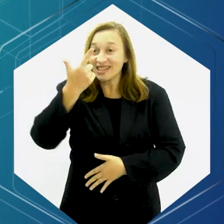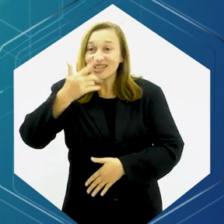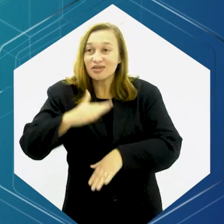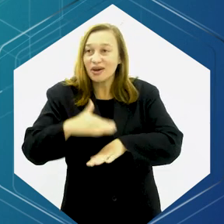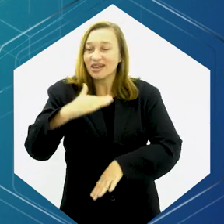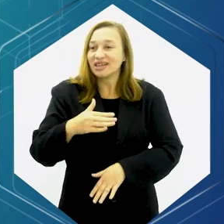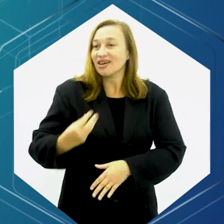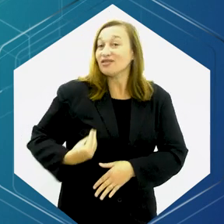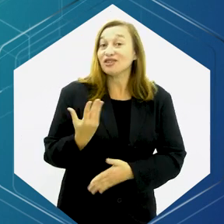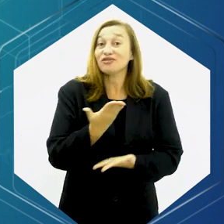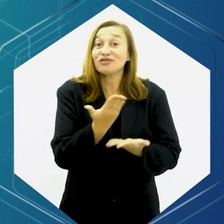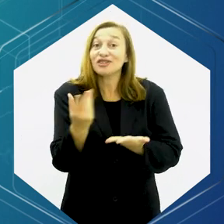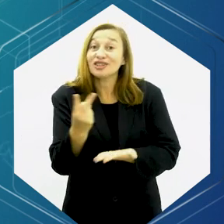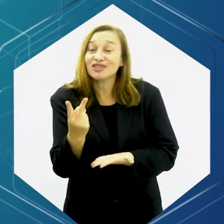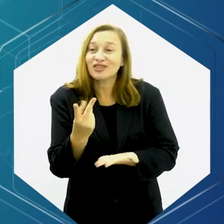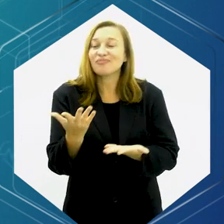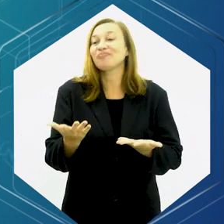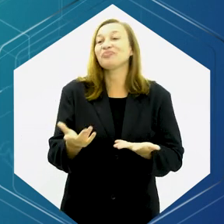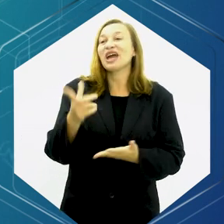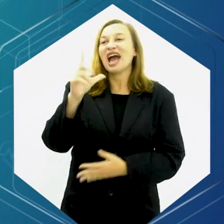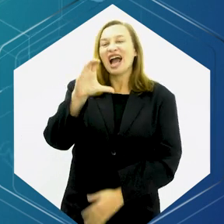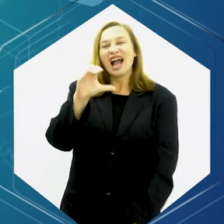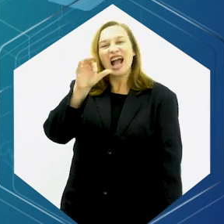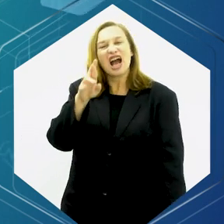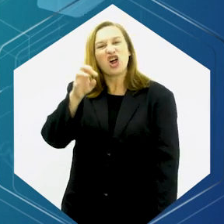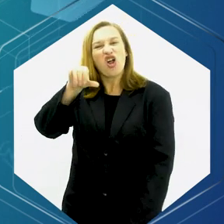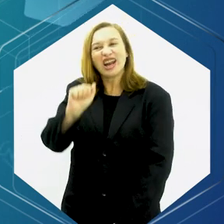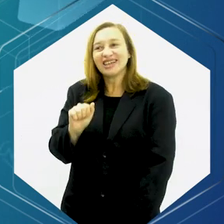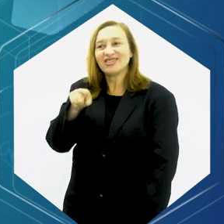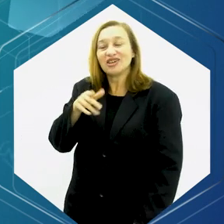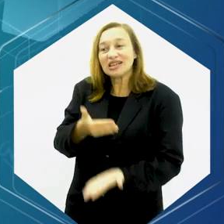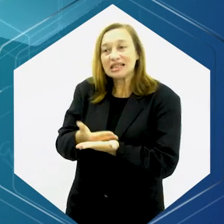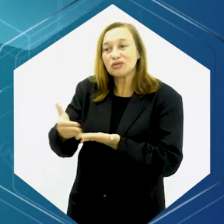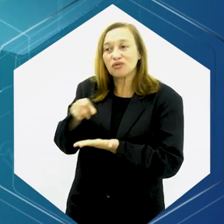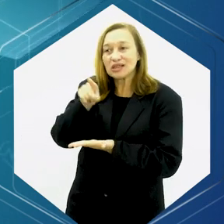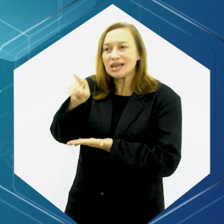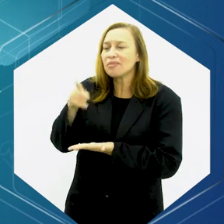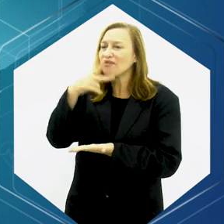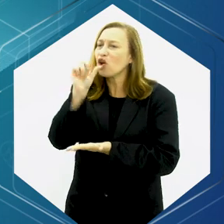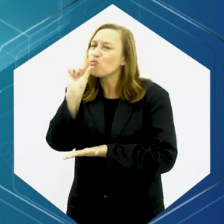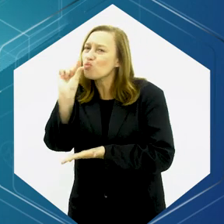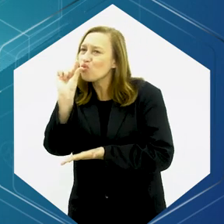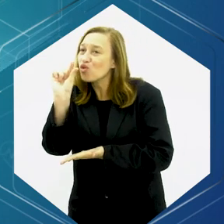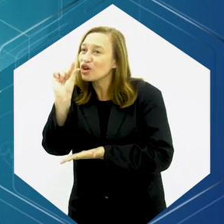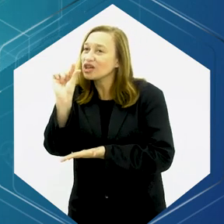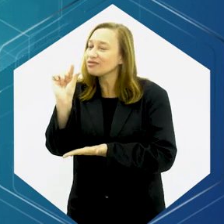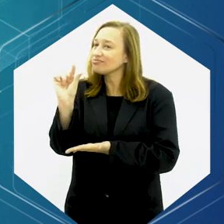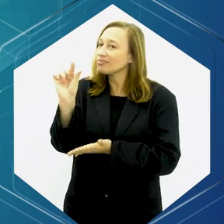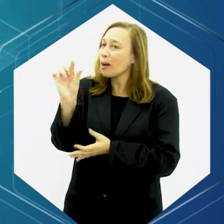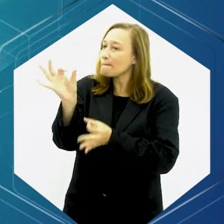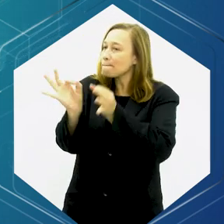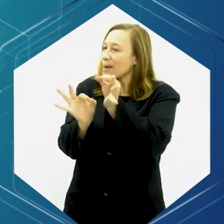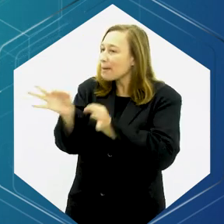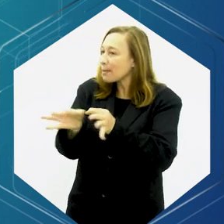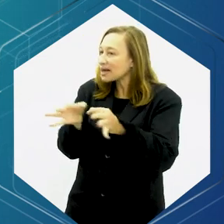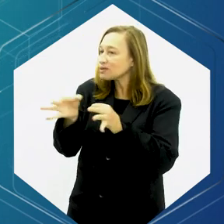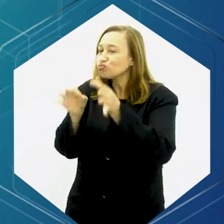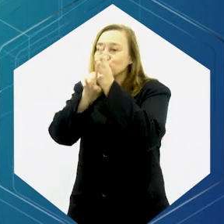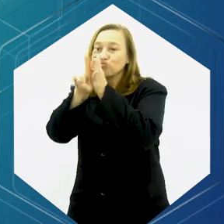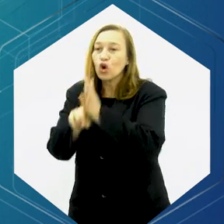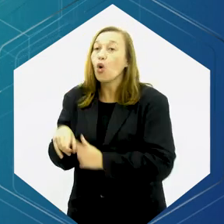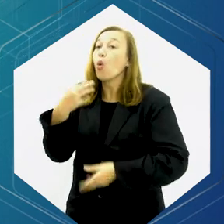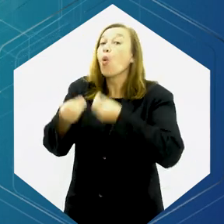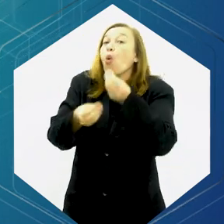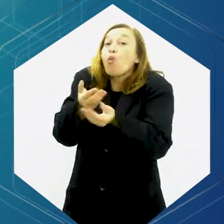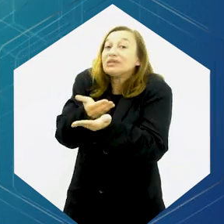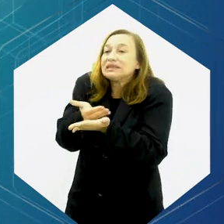agradecer demais a presença de vocês Carolina eu começo com você então para falar um pouquinho e da elaboração dessa pesquisa